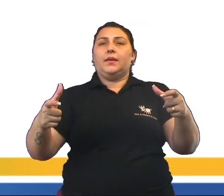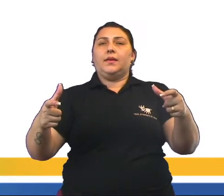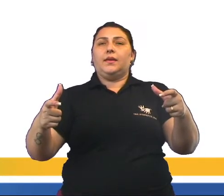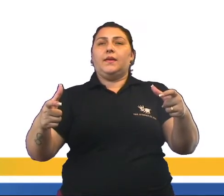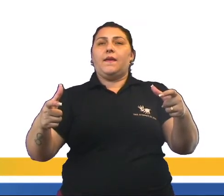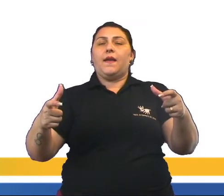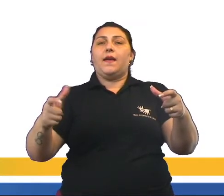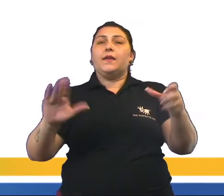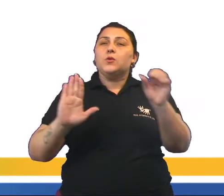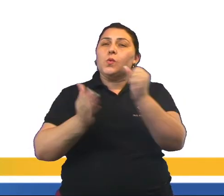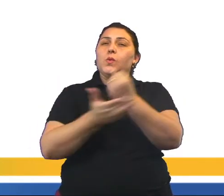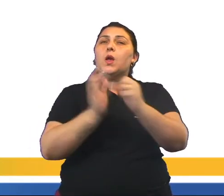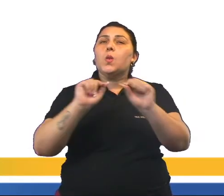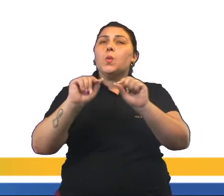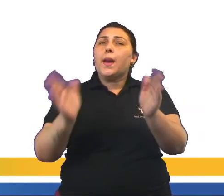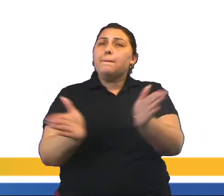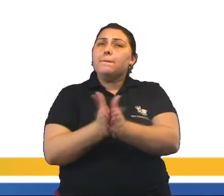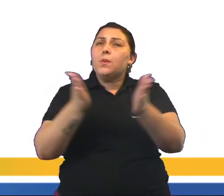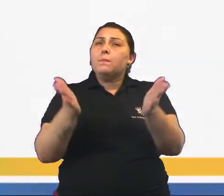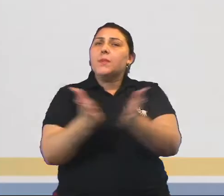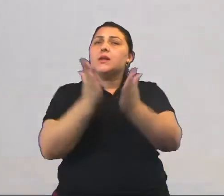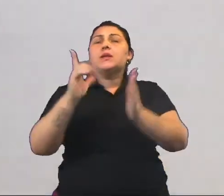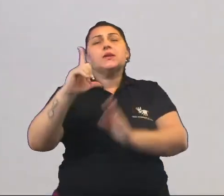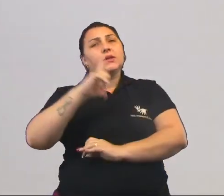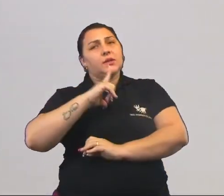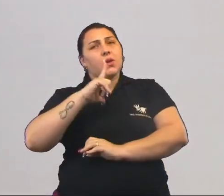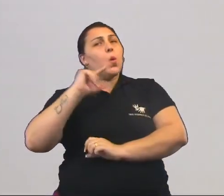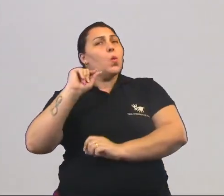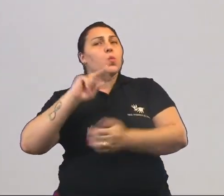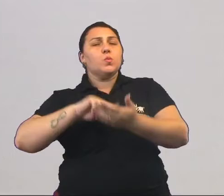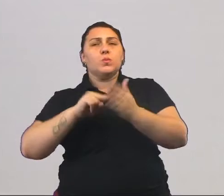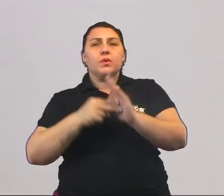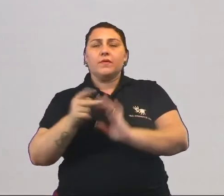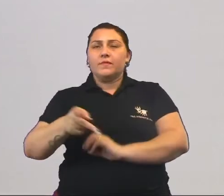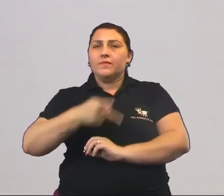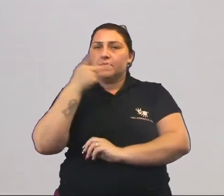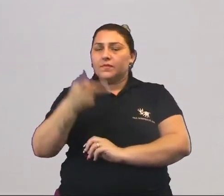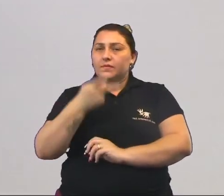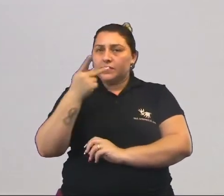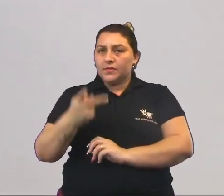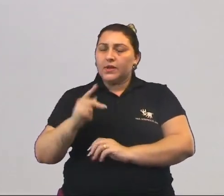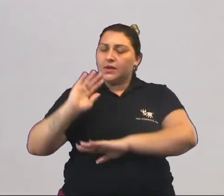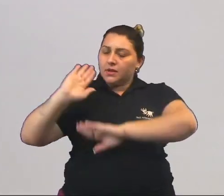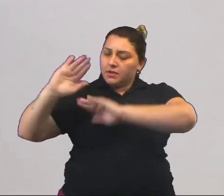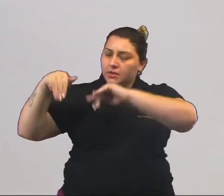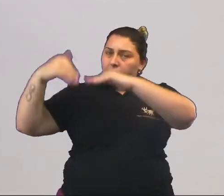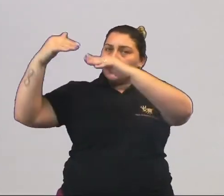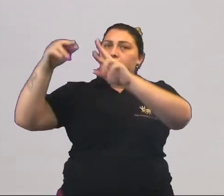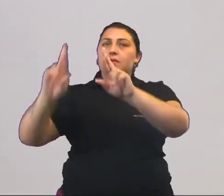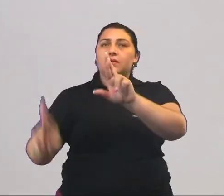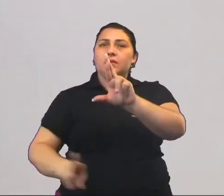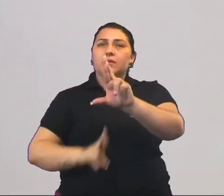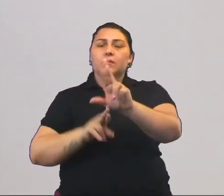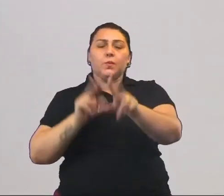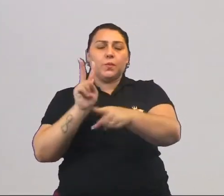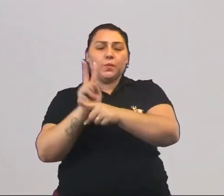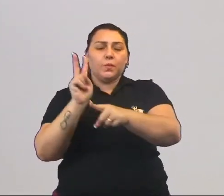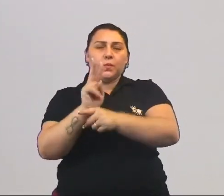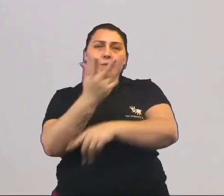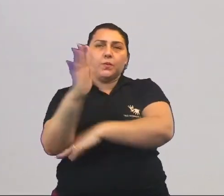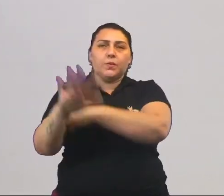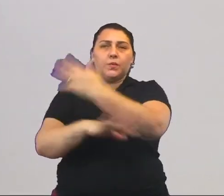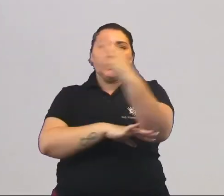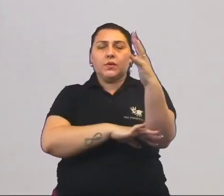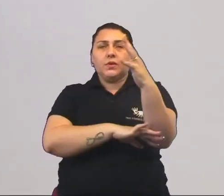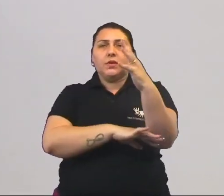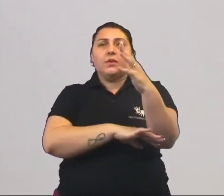pobreza que produz. O que quer dizer com isso aí? Eu estou falando tanto em desenvolvimento sustentável, em proteger o meio ambiente,